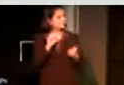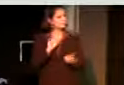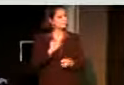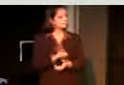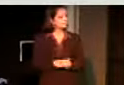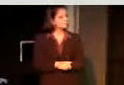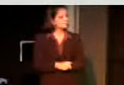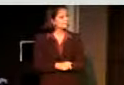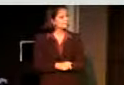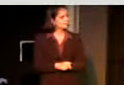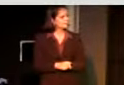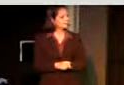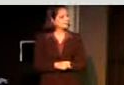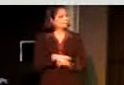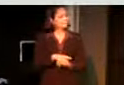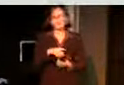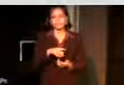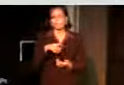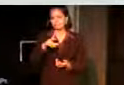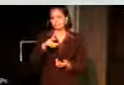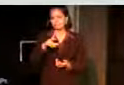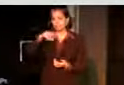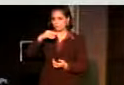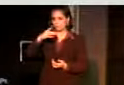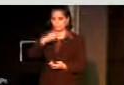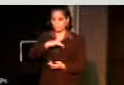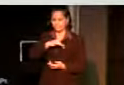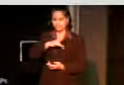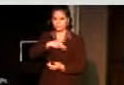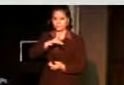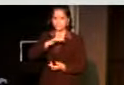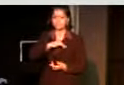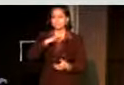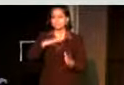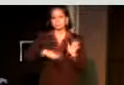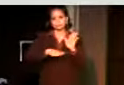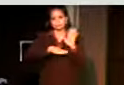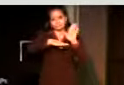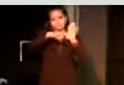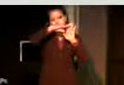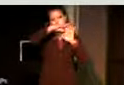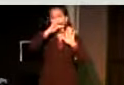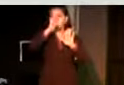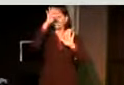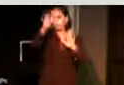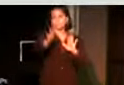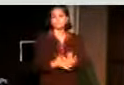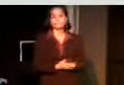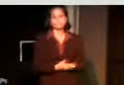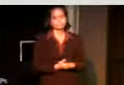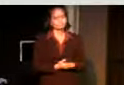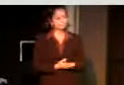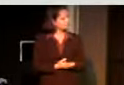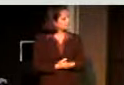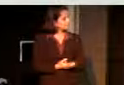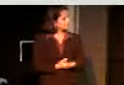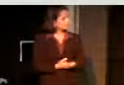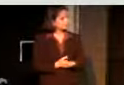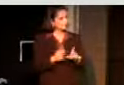O entorno da Misericórdia existe também um caráter escatológico futurista nessa que é uma palavra